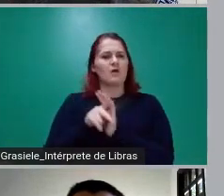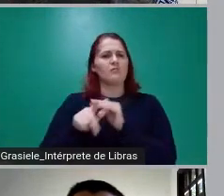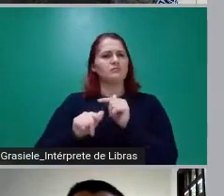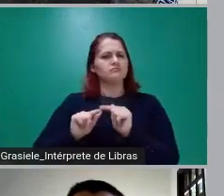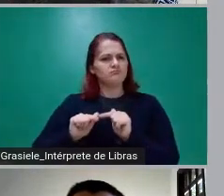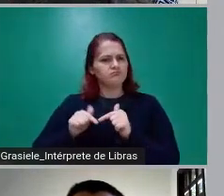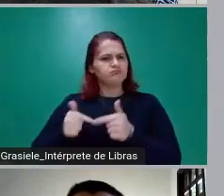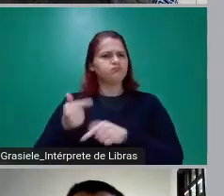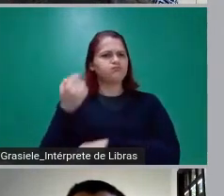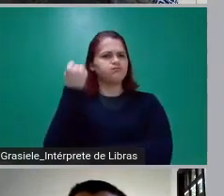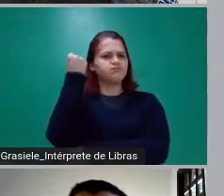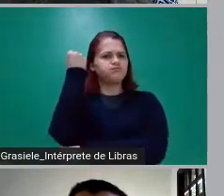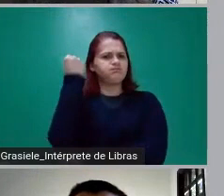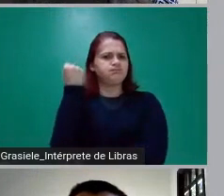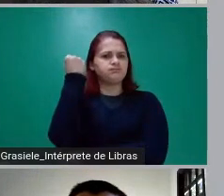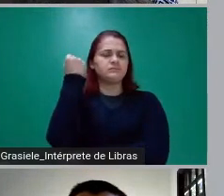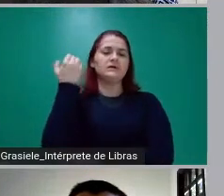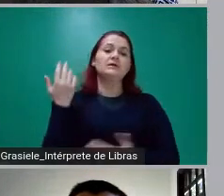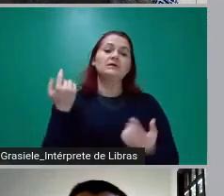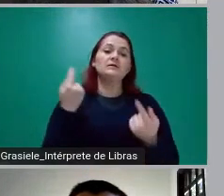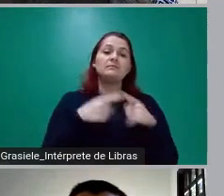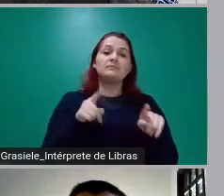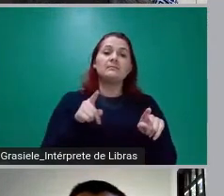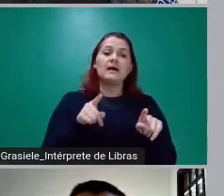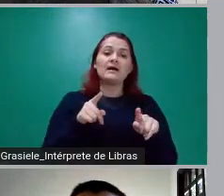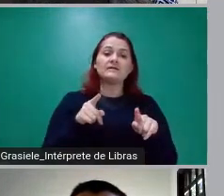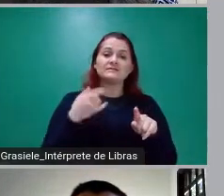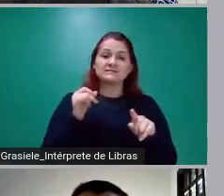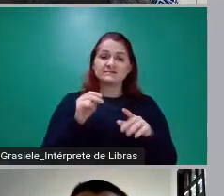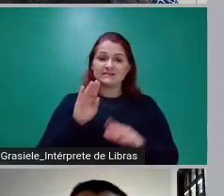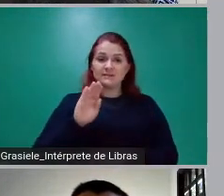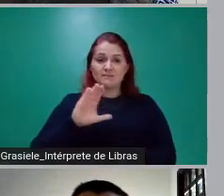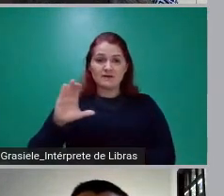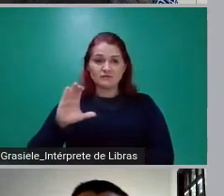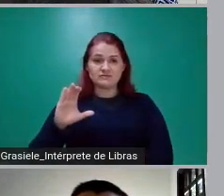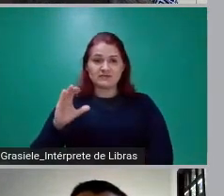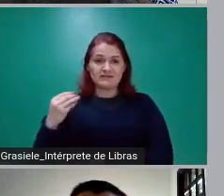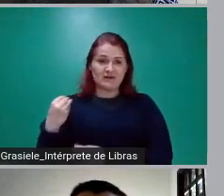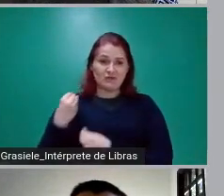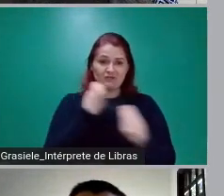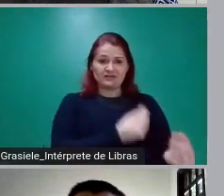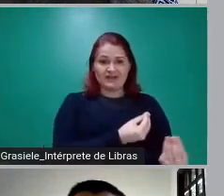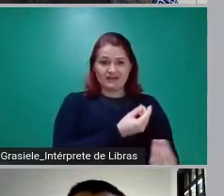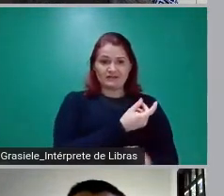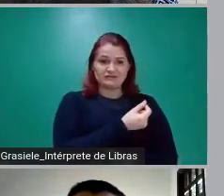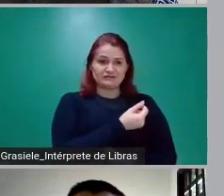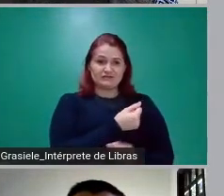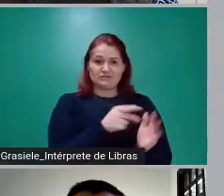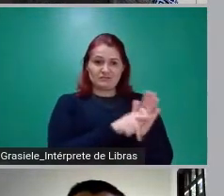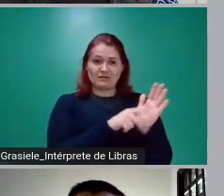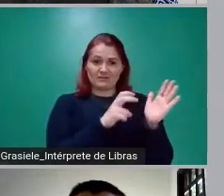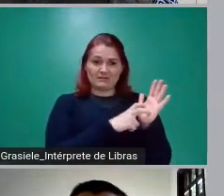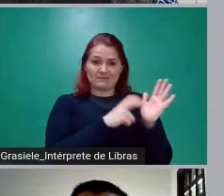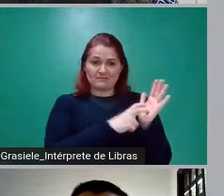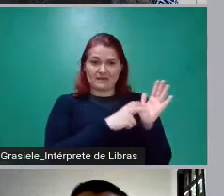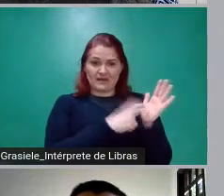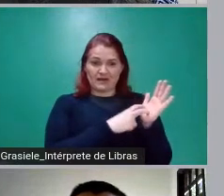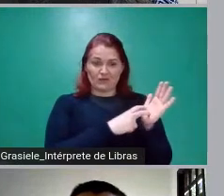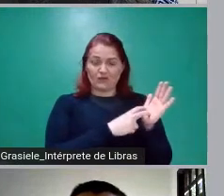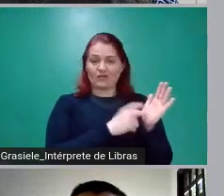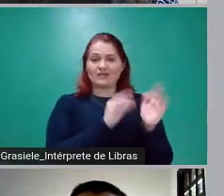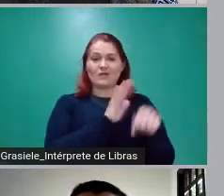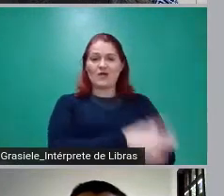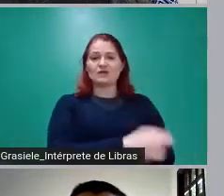do momento que ele remunera a sobra de caixa dos bancos e faz com que não seja interessante que os bancos emprestem, ele